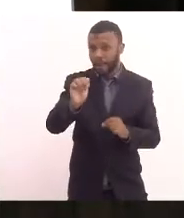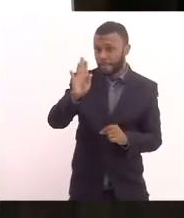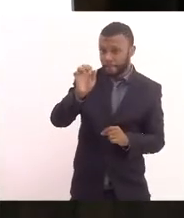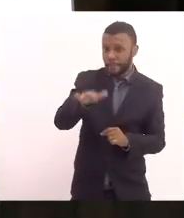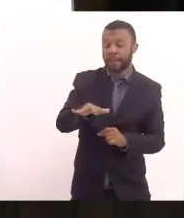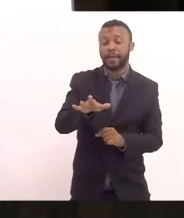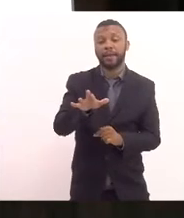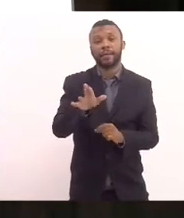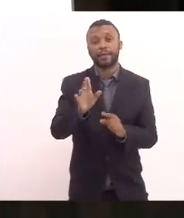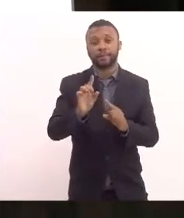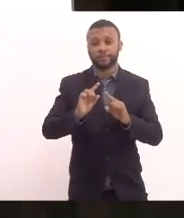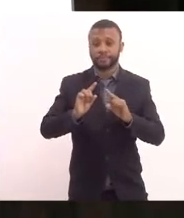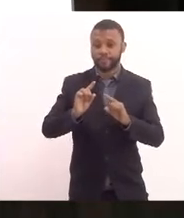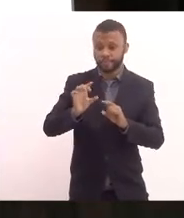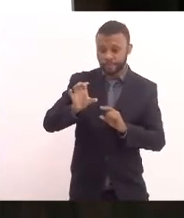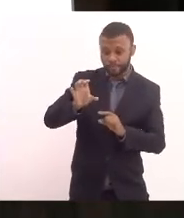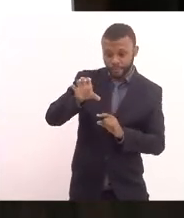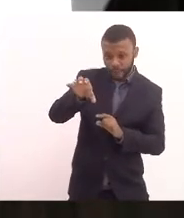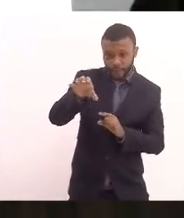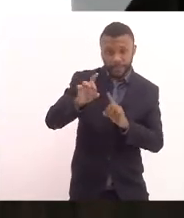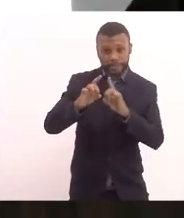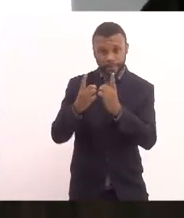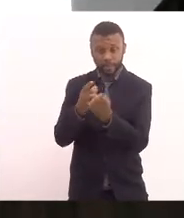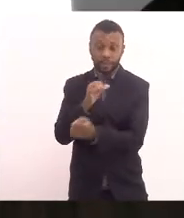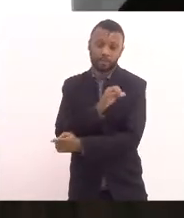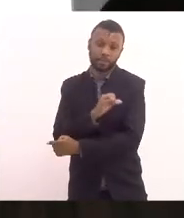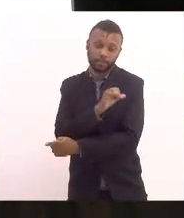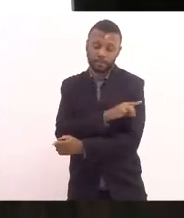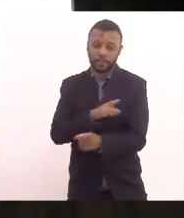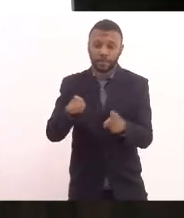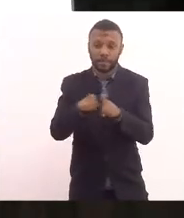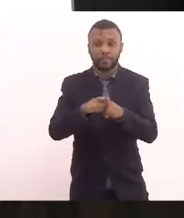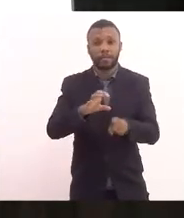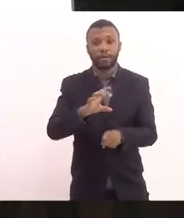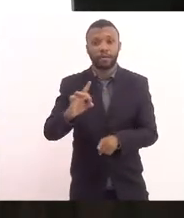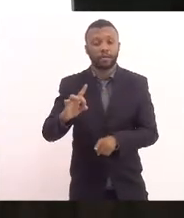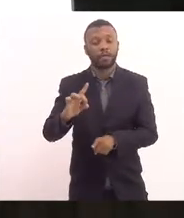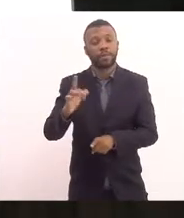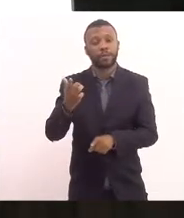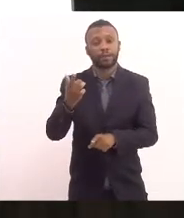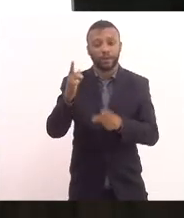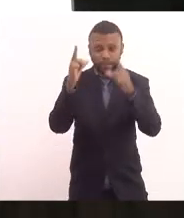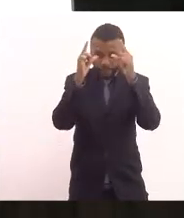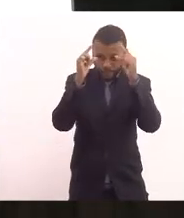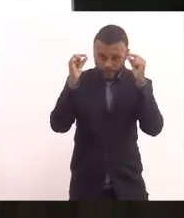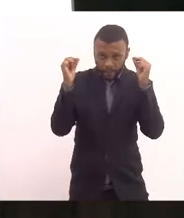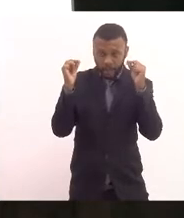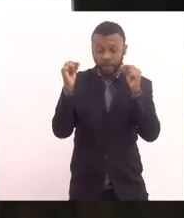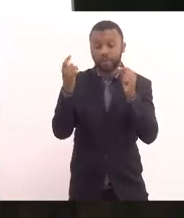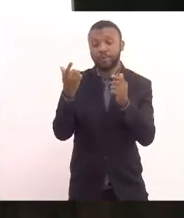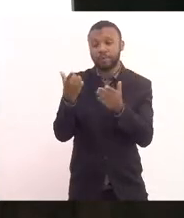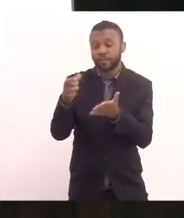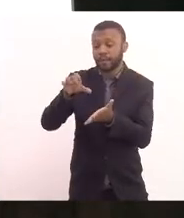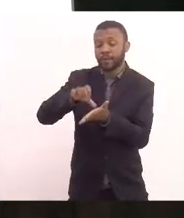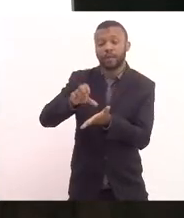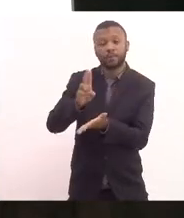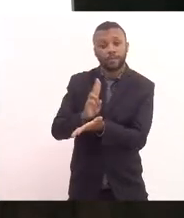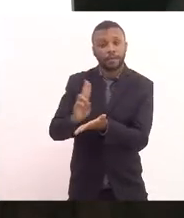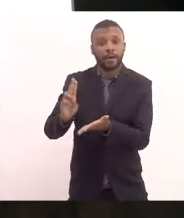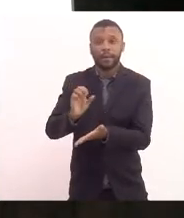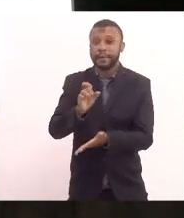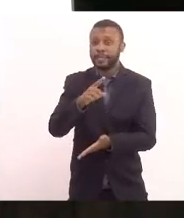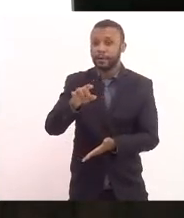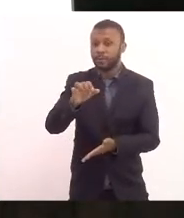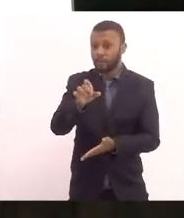sessão Rio de Janeiro, e a coordenadora de enfermagem do Centro Universitário São José, professora Renata da